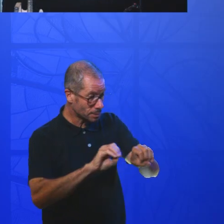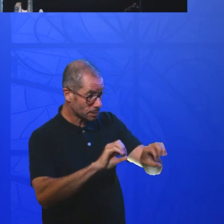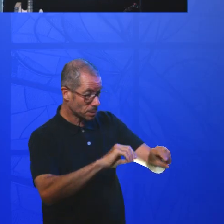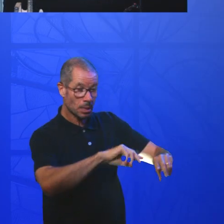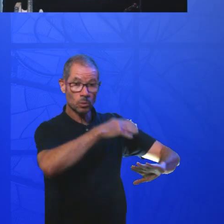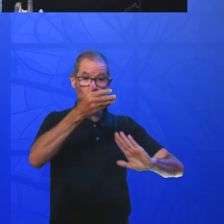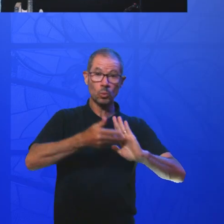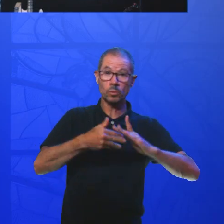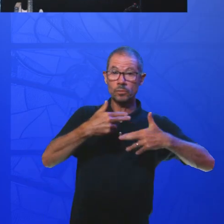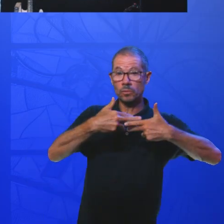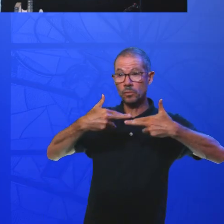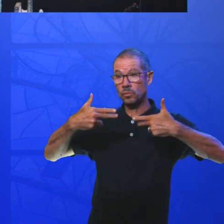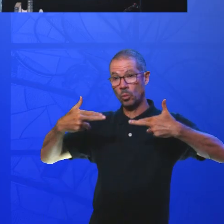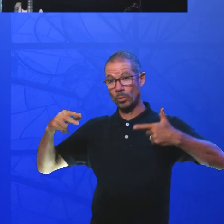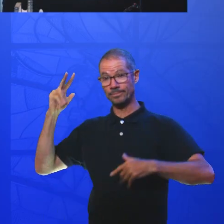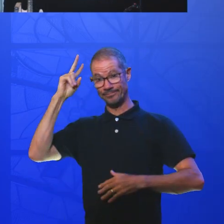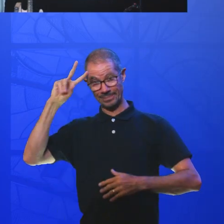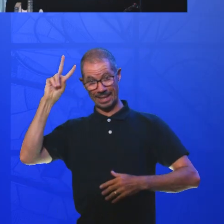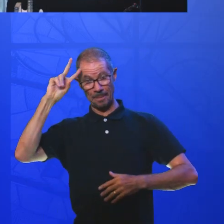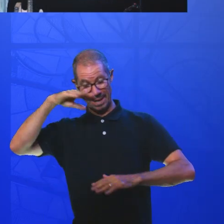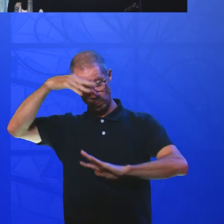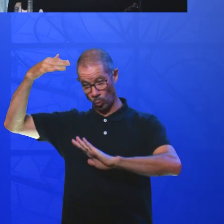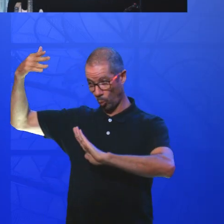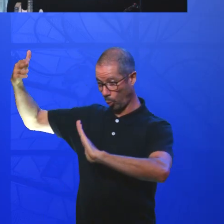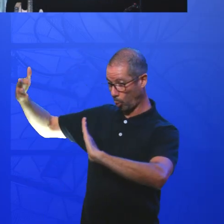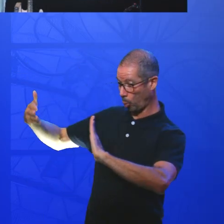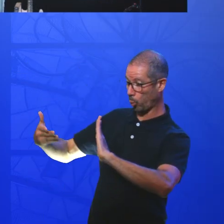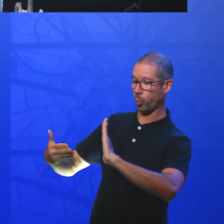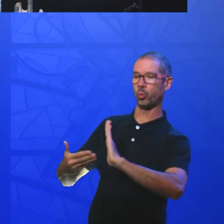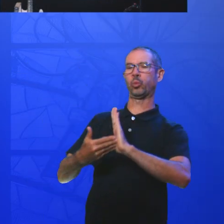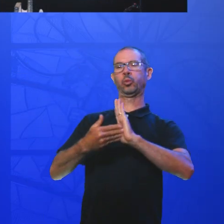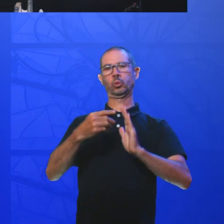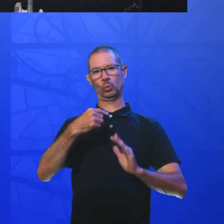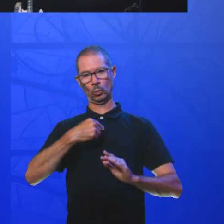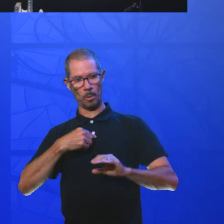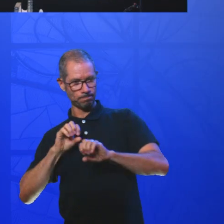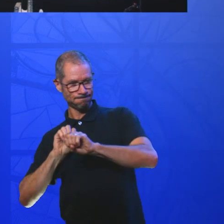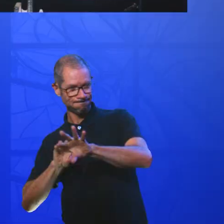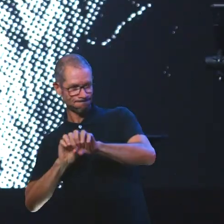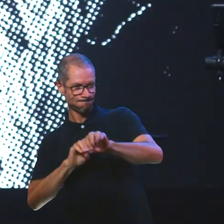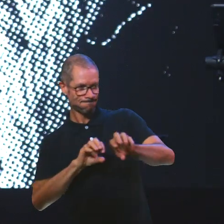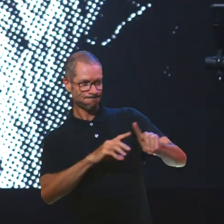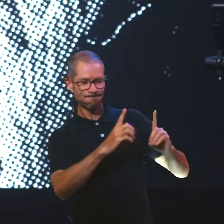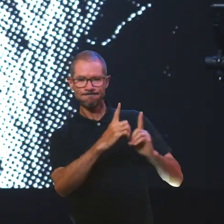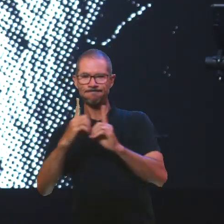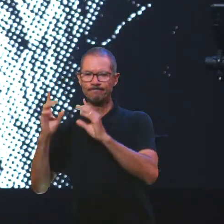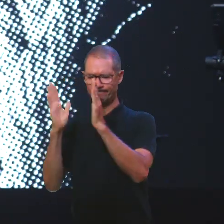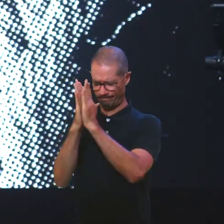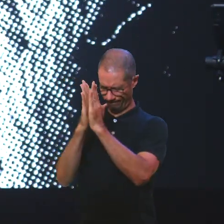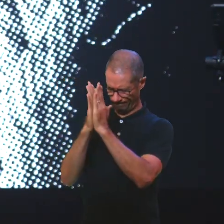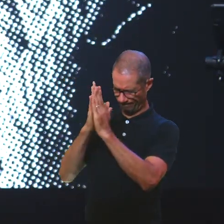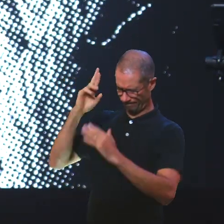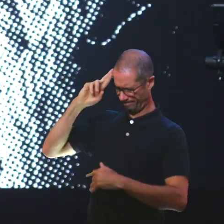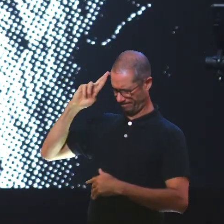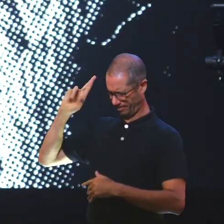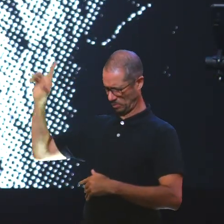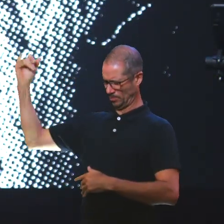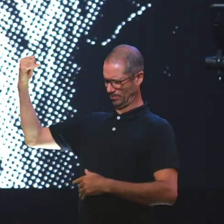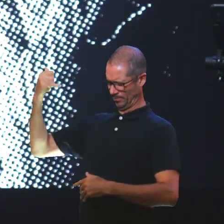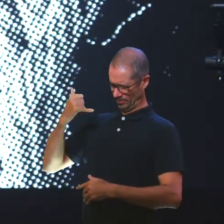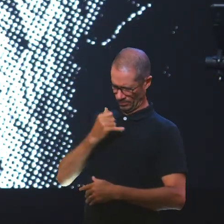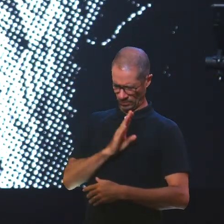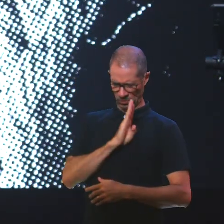as coisas e lhes fará lembrar de tudo o que eu lhes disse. Vamos orar mais uma vez? Senhor, fala aos